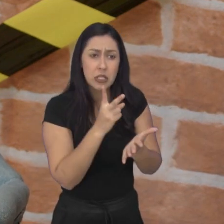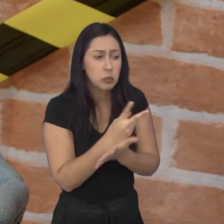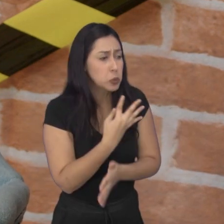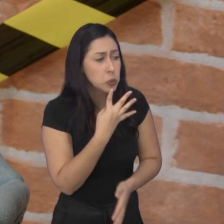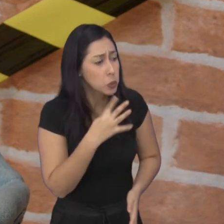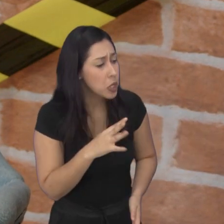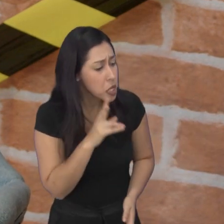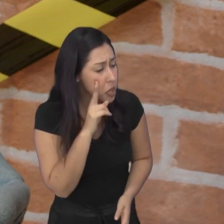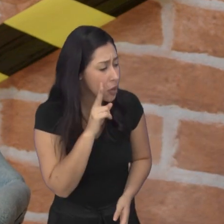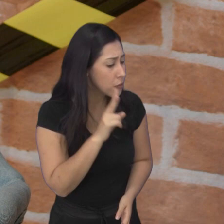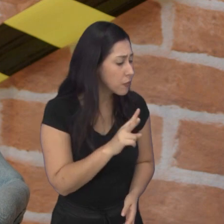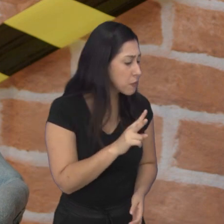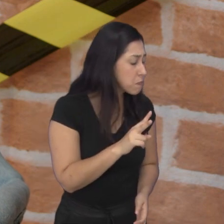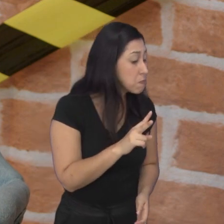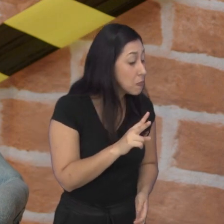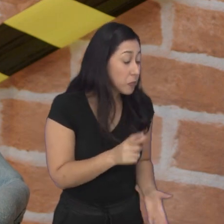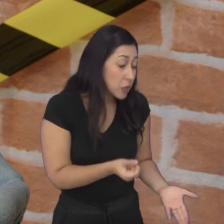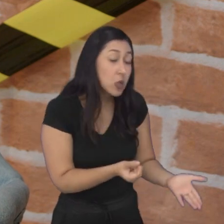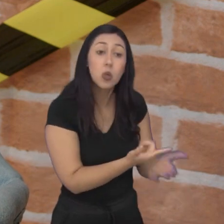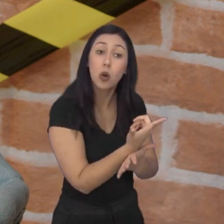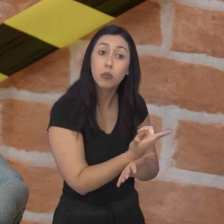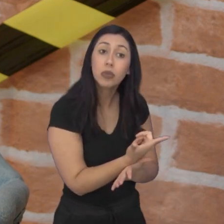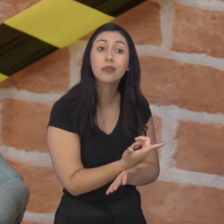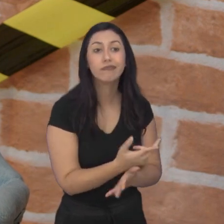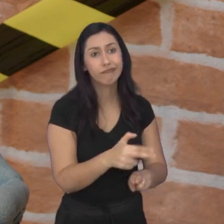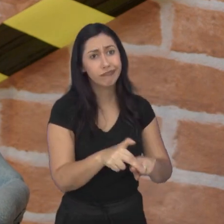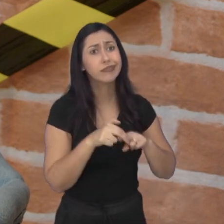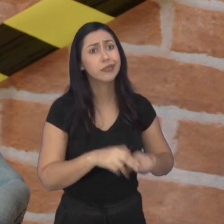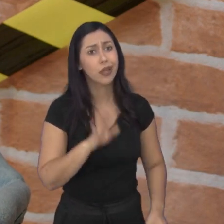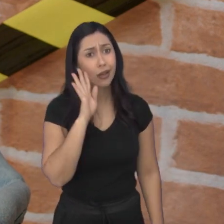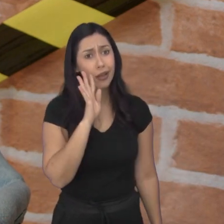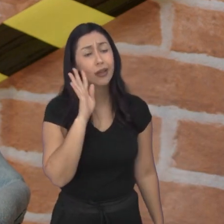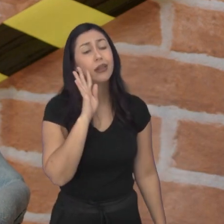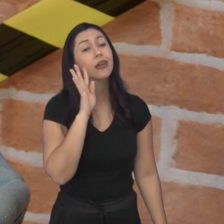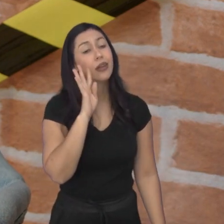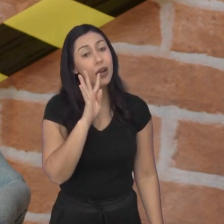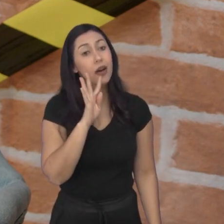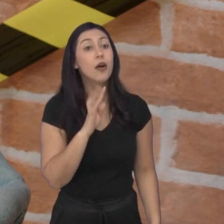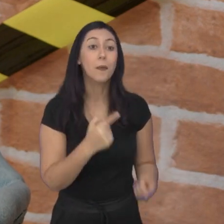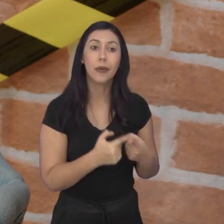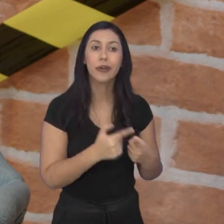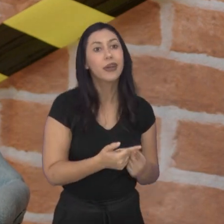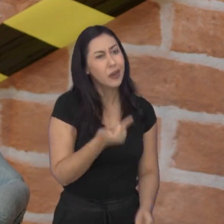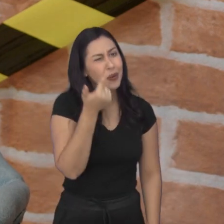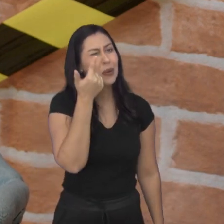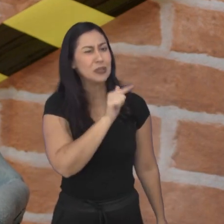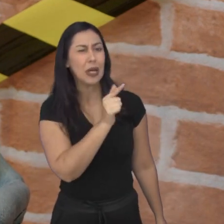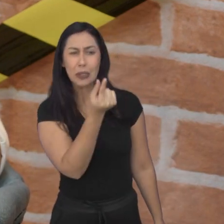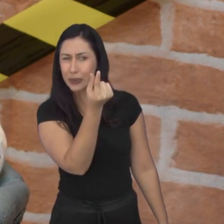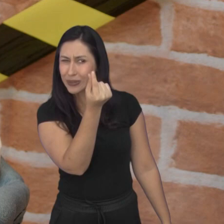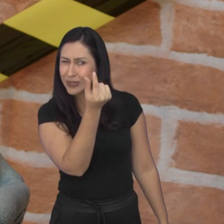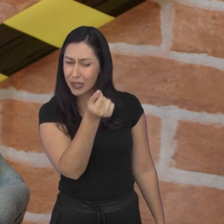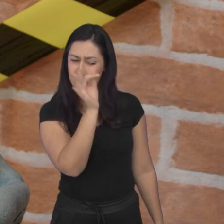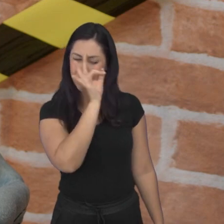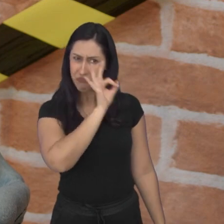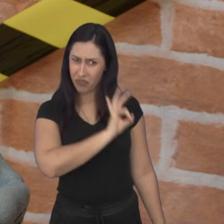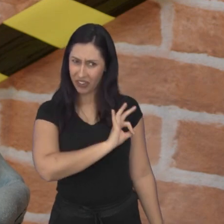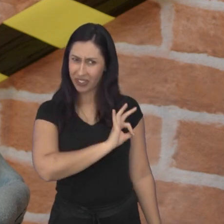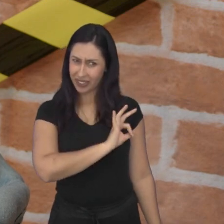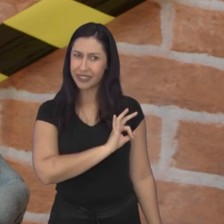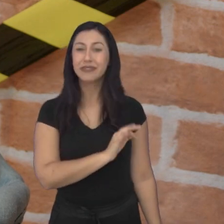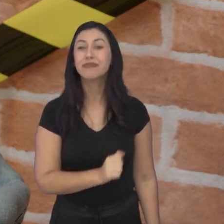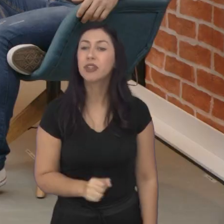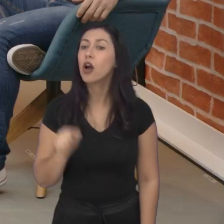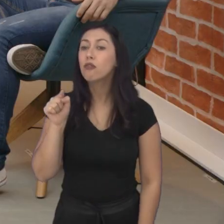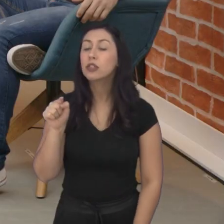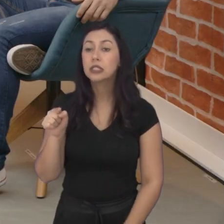quem tá lá na hora, assim. Eles vão vendo... E é super legal, gente. Então, acaba caindo um cascalho, assim, na conta de todo mundo.